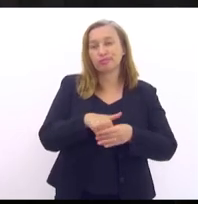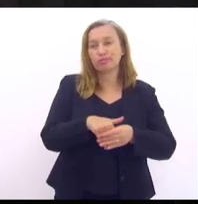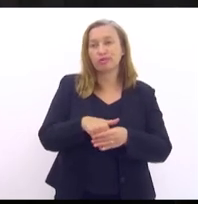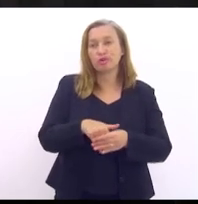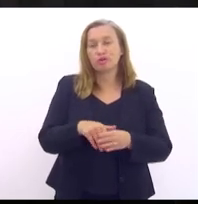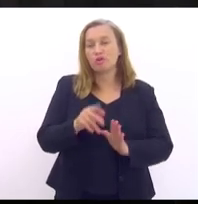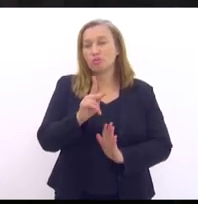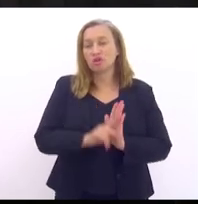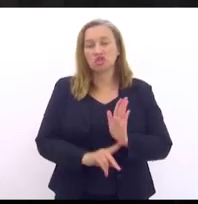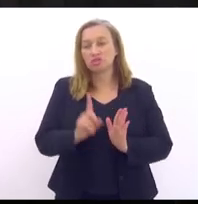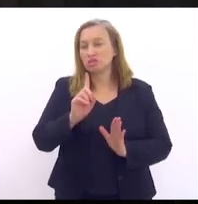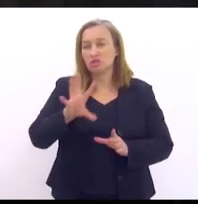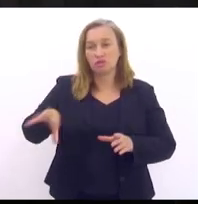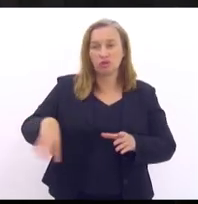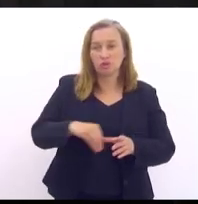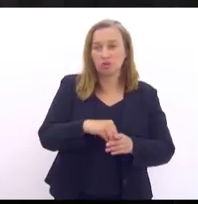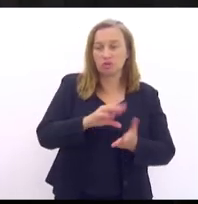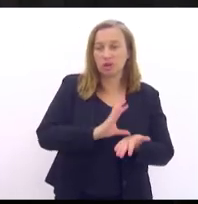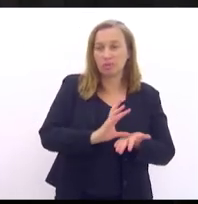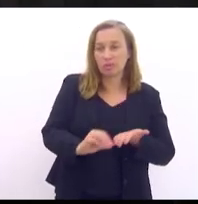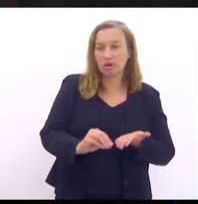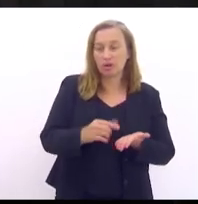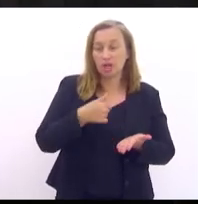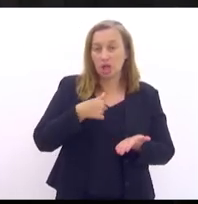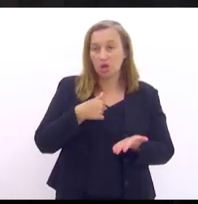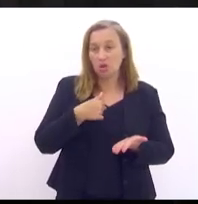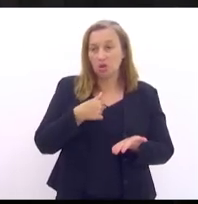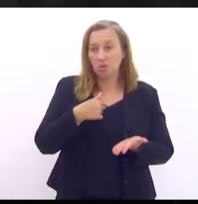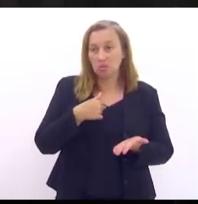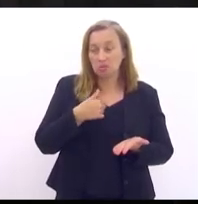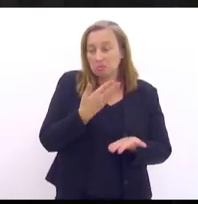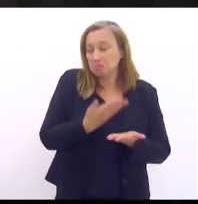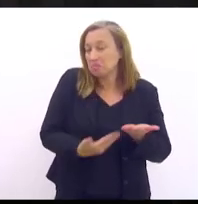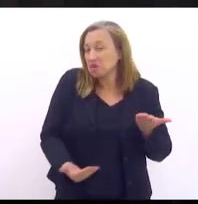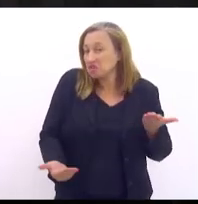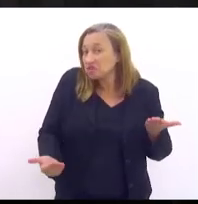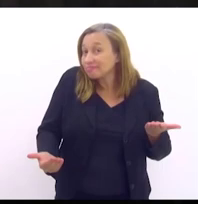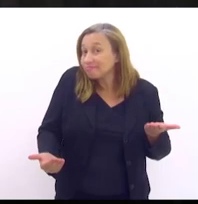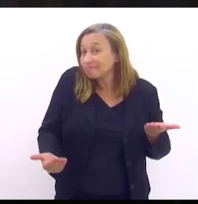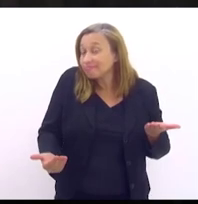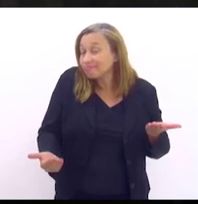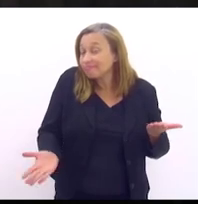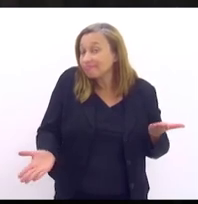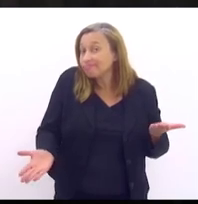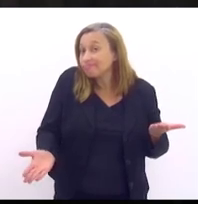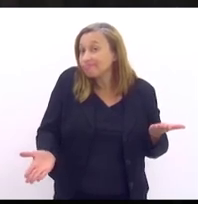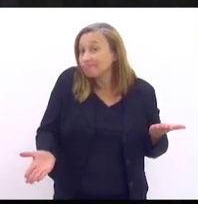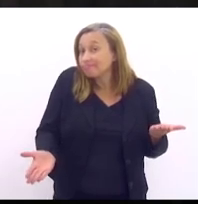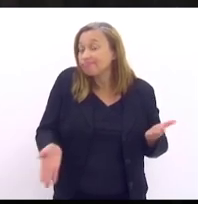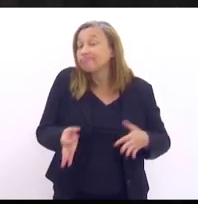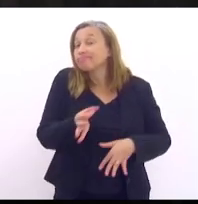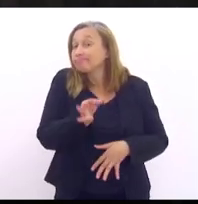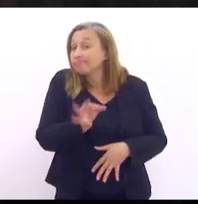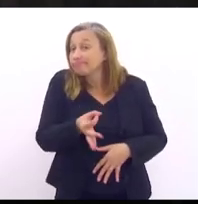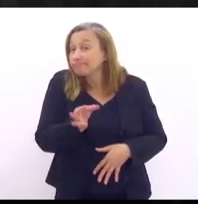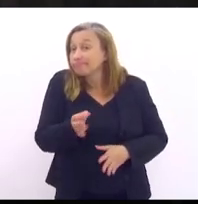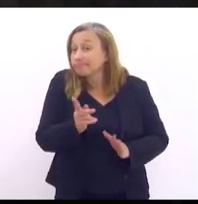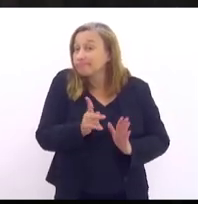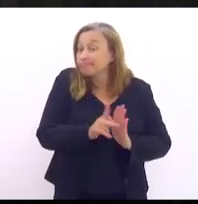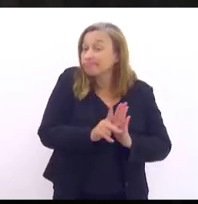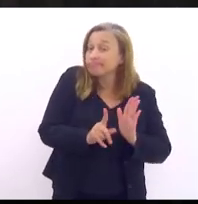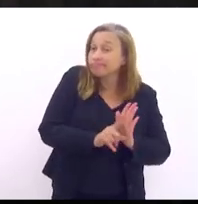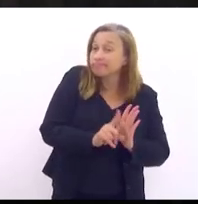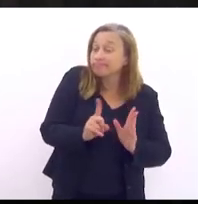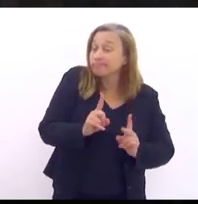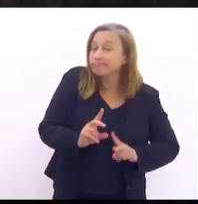foi à pauta, tomei pancada à vontade e, evidentemente, o projeto não